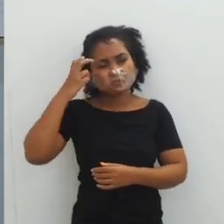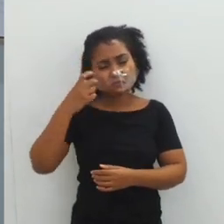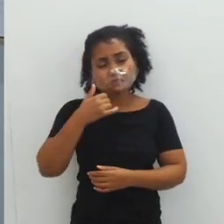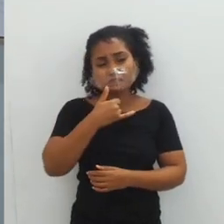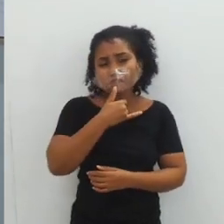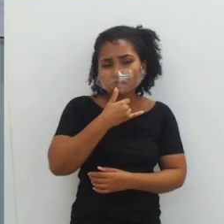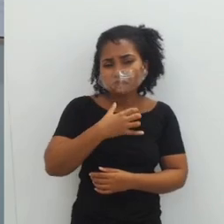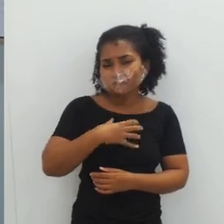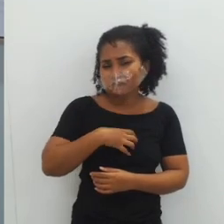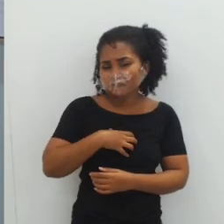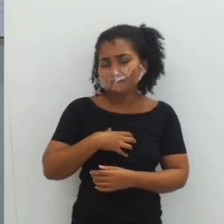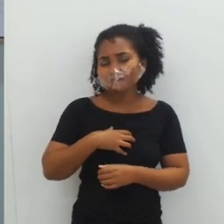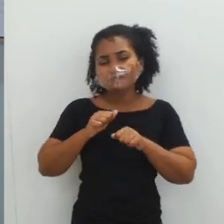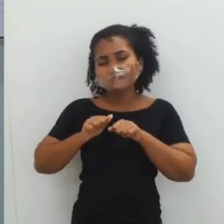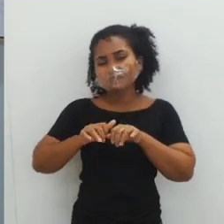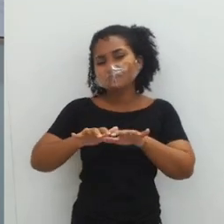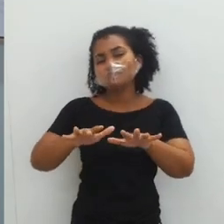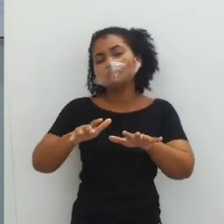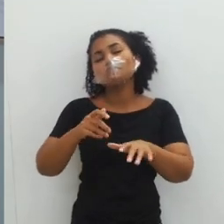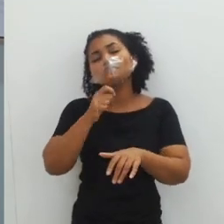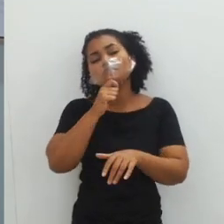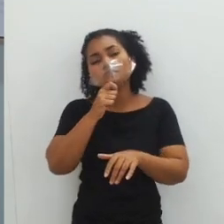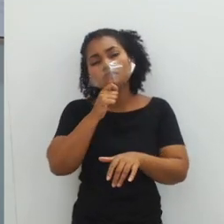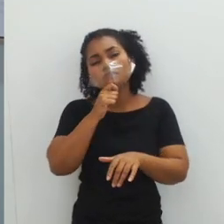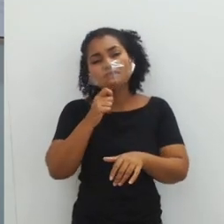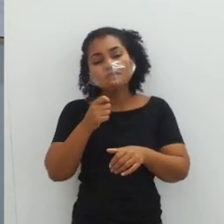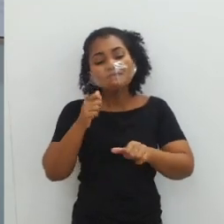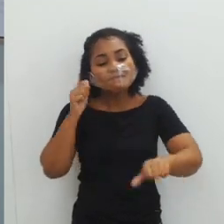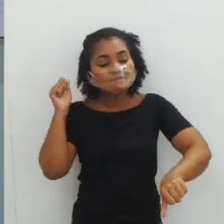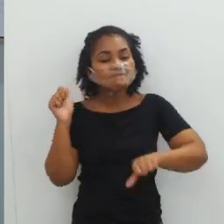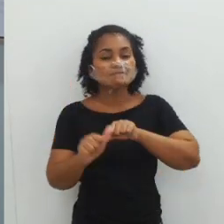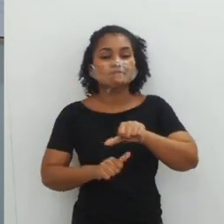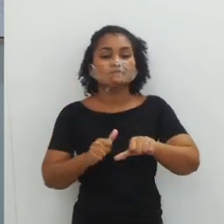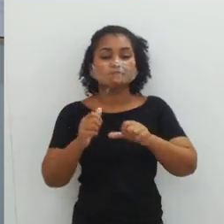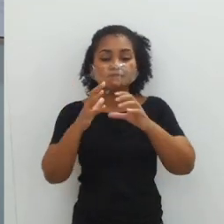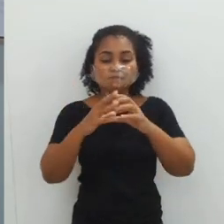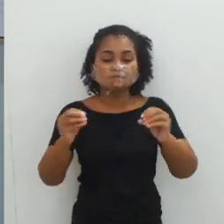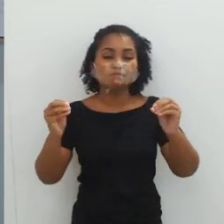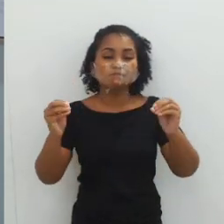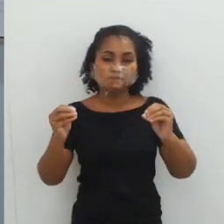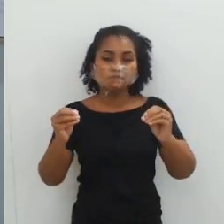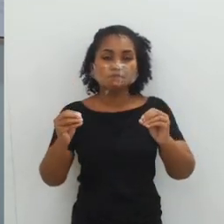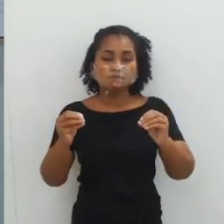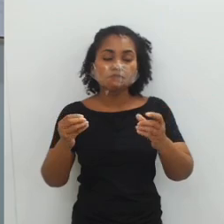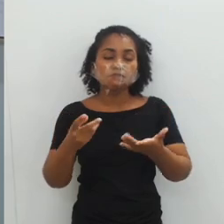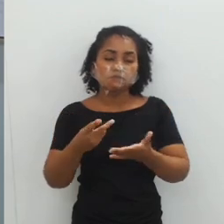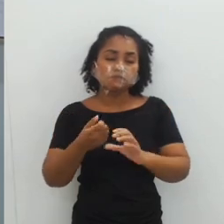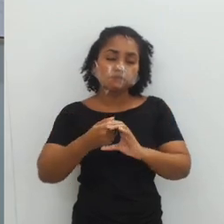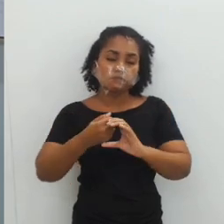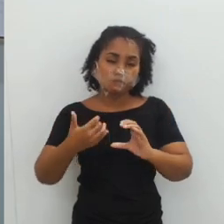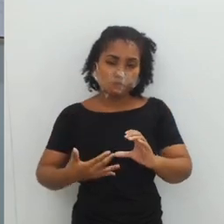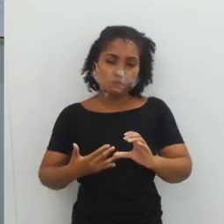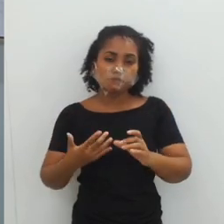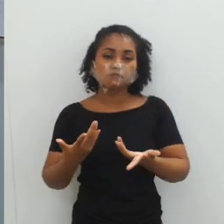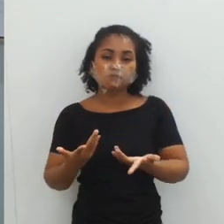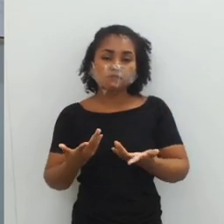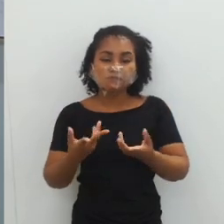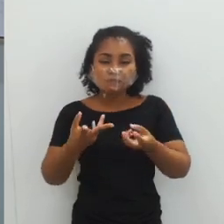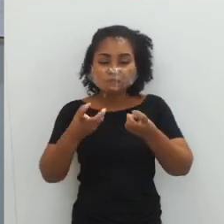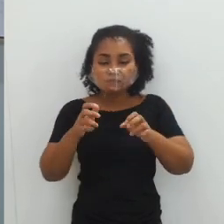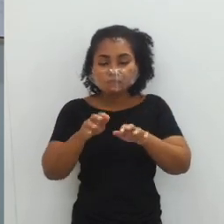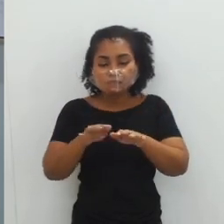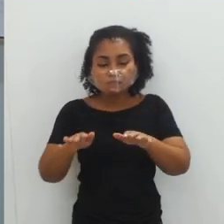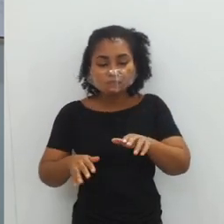infelizmente, ainda é muito disseminada e a gente tem que acabar com isso, né? E aí, dentro dessa desigualdade